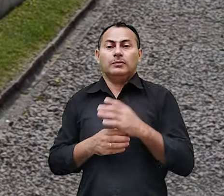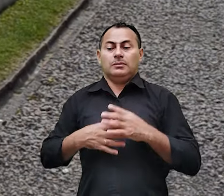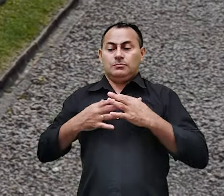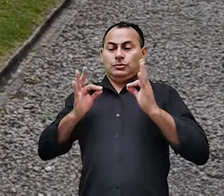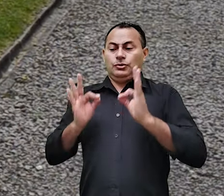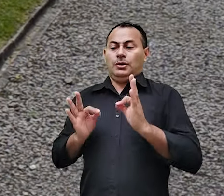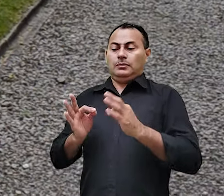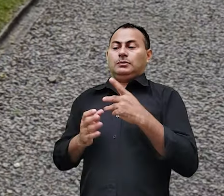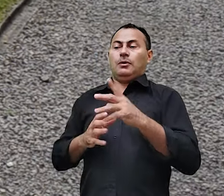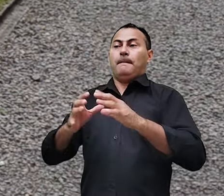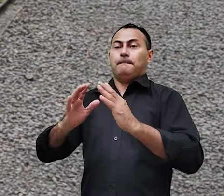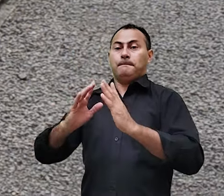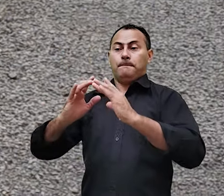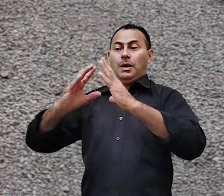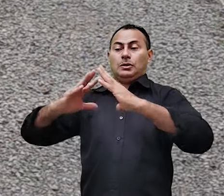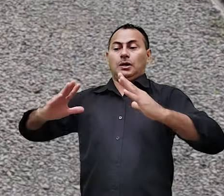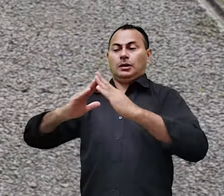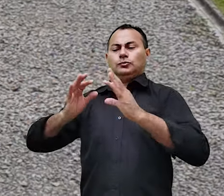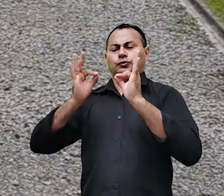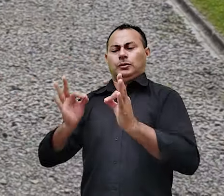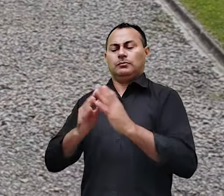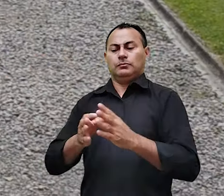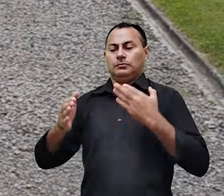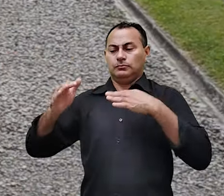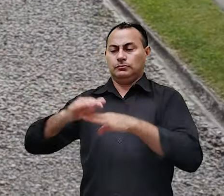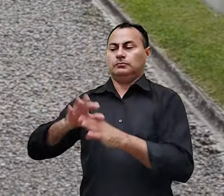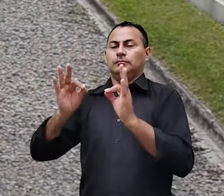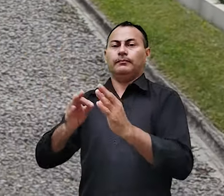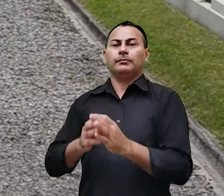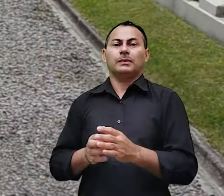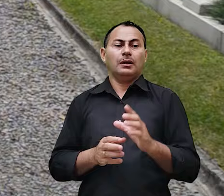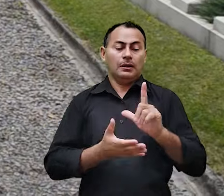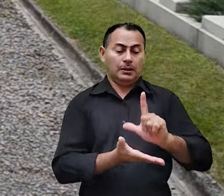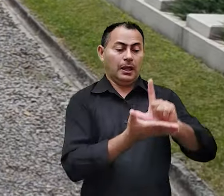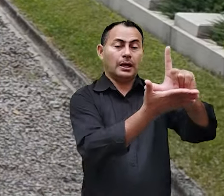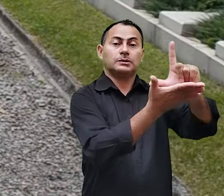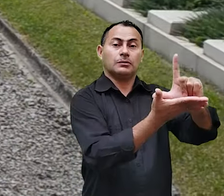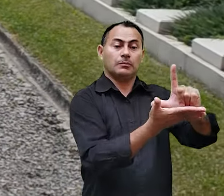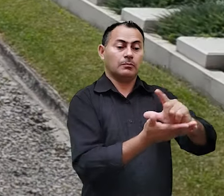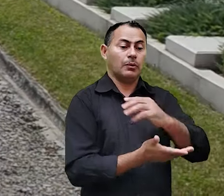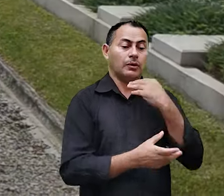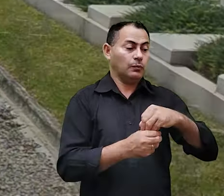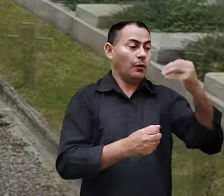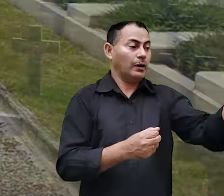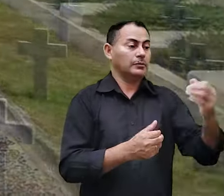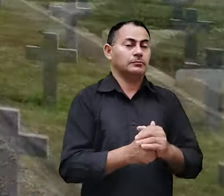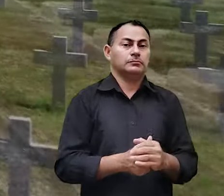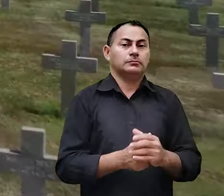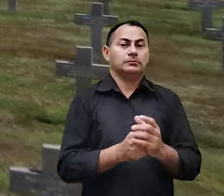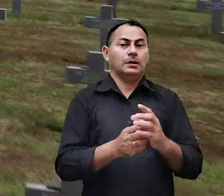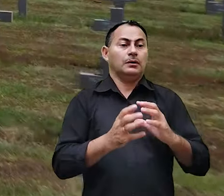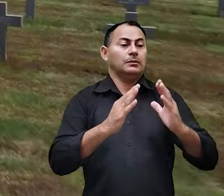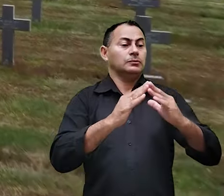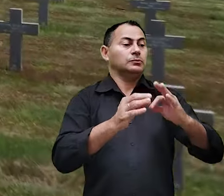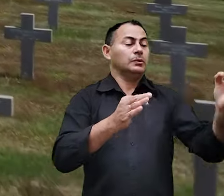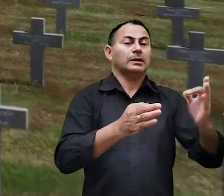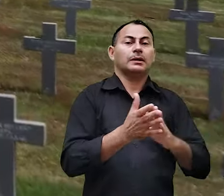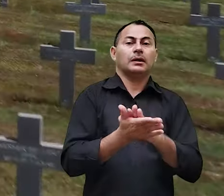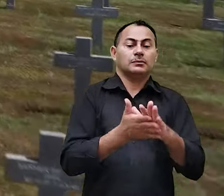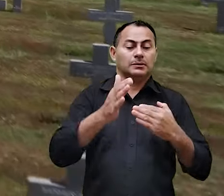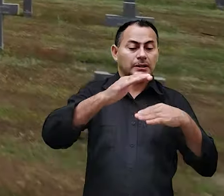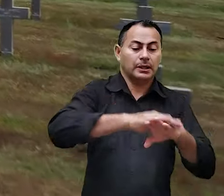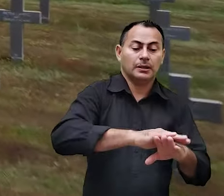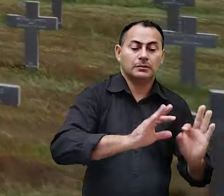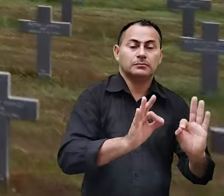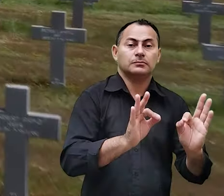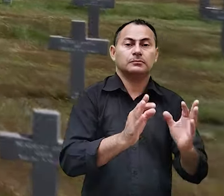rico morreu entre lençóis de seda em sua mansão e foi enterrado com grande pompa. Lázaro morreu fora dos portões de uma grande mansão